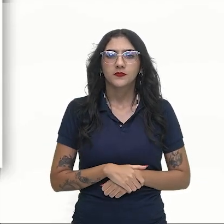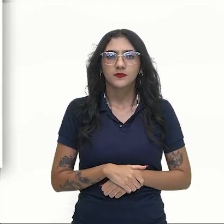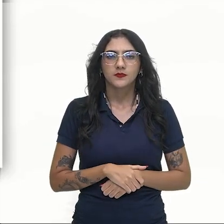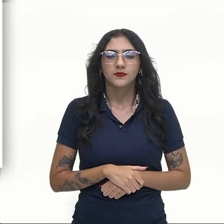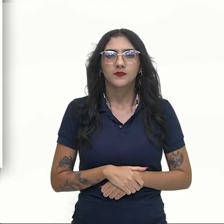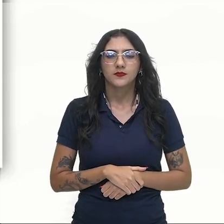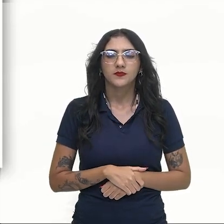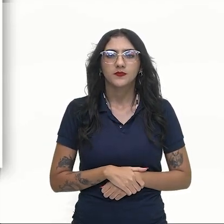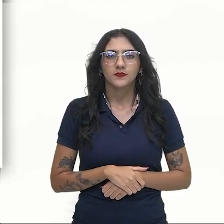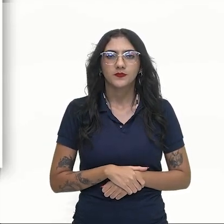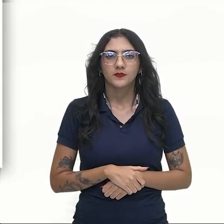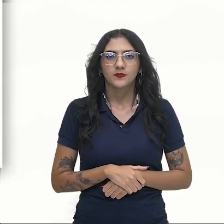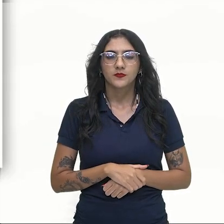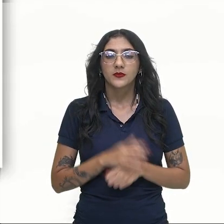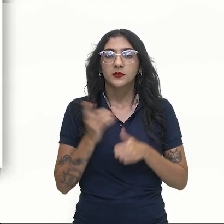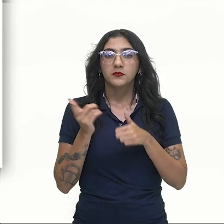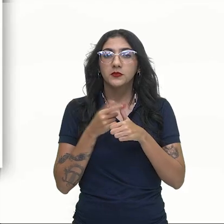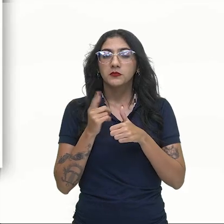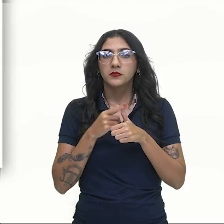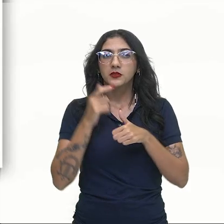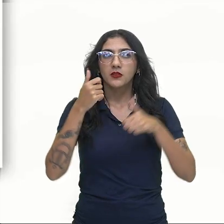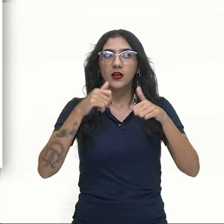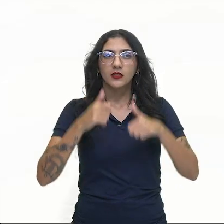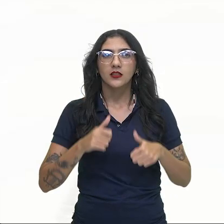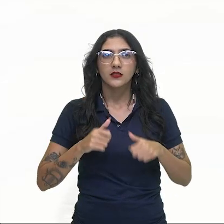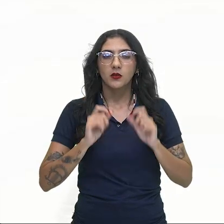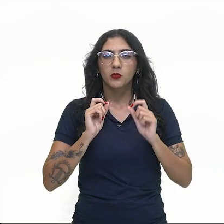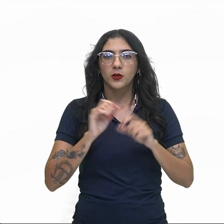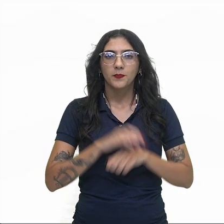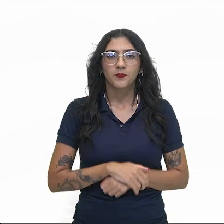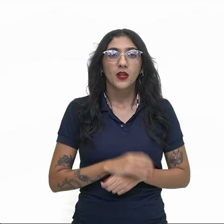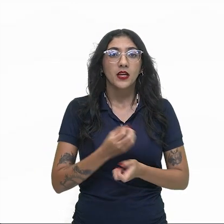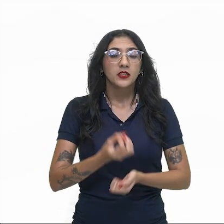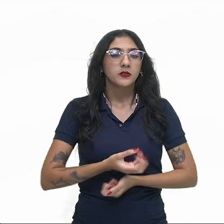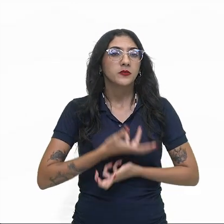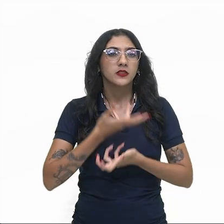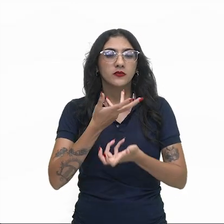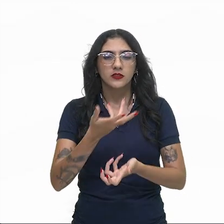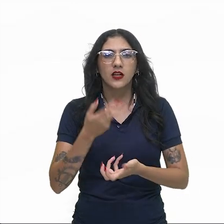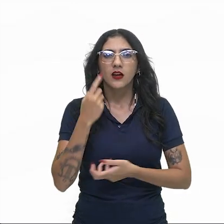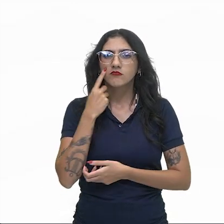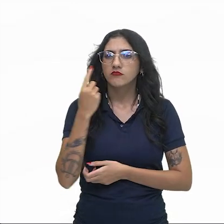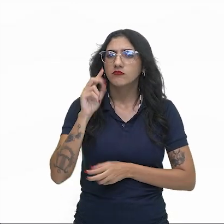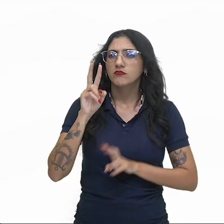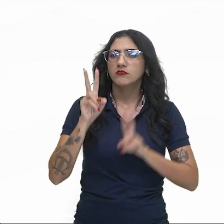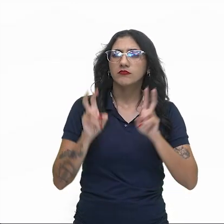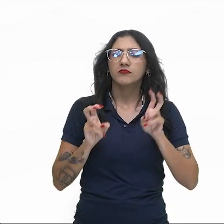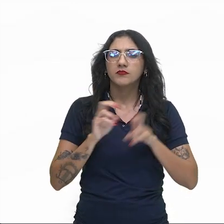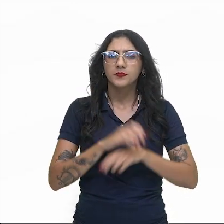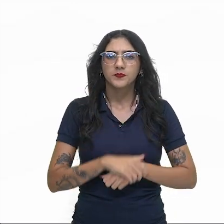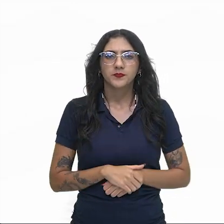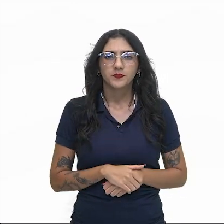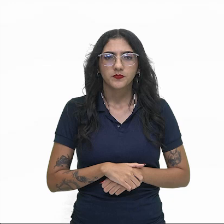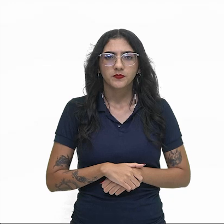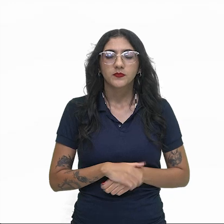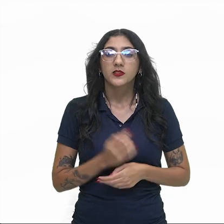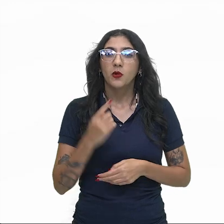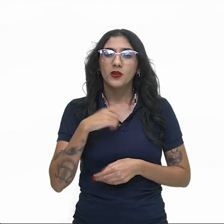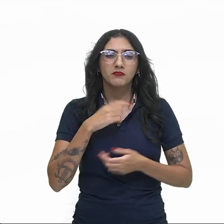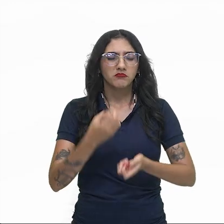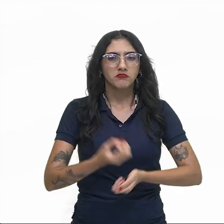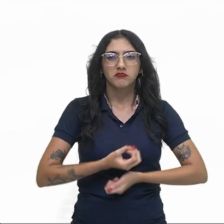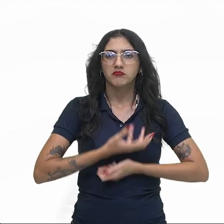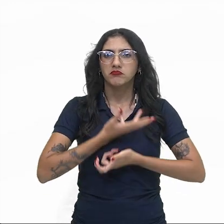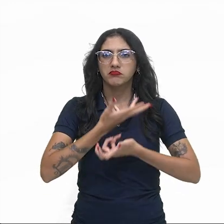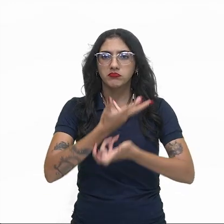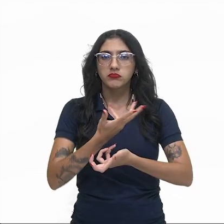analisar. Primeira coisa que nós vamos analisar é a expressividade. I have a dream. O discurso é altamente